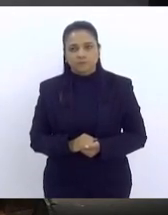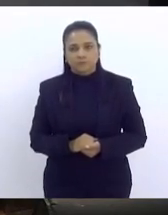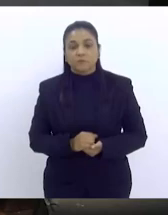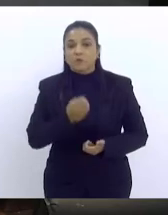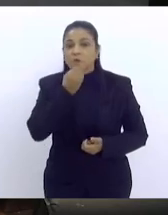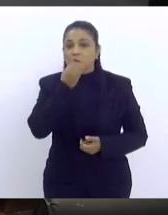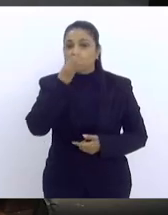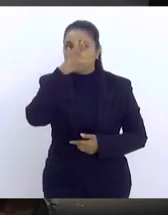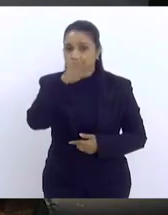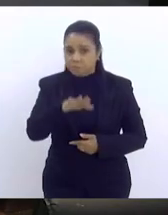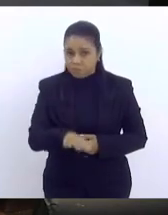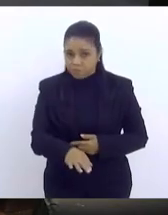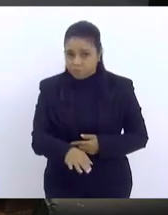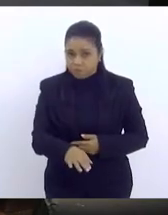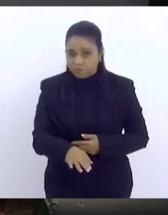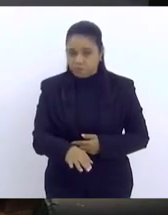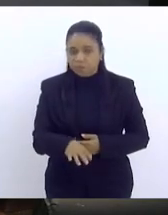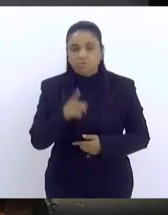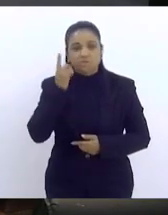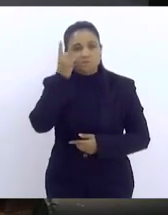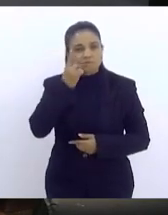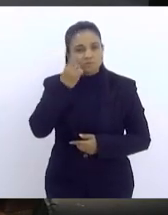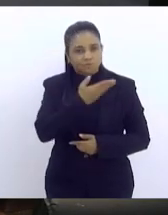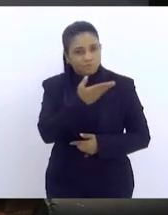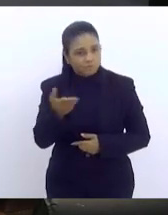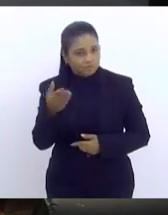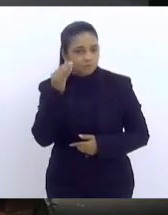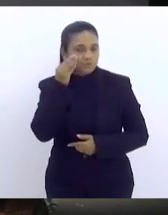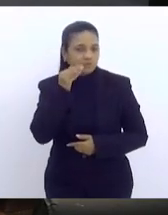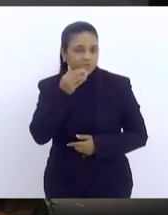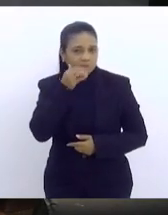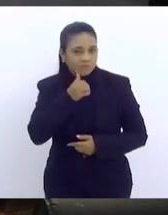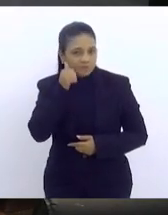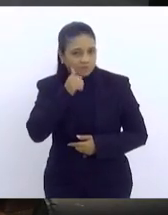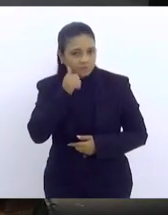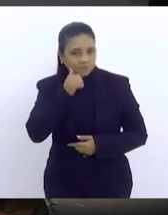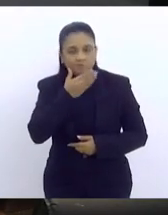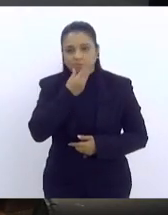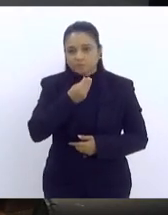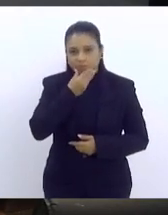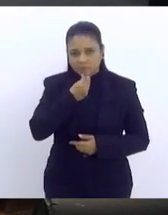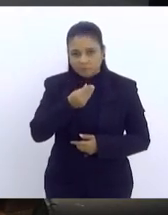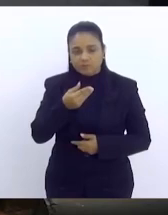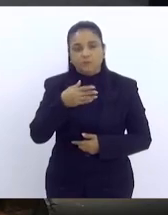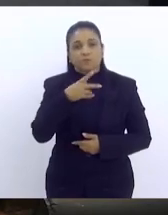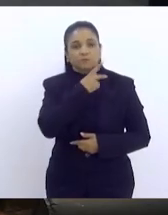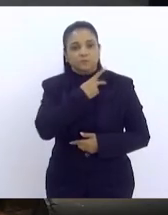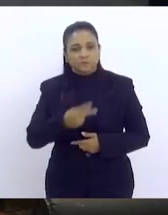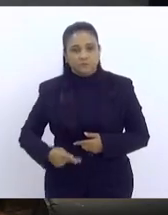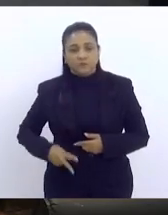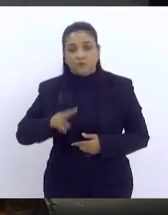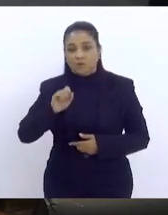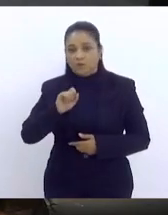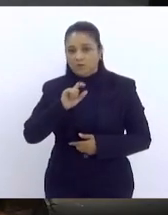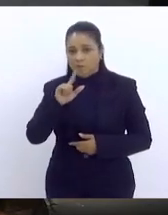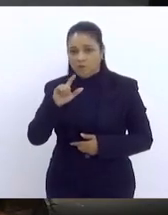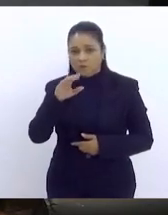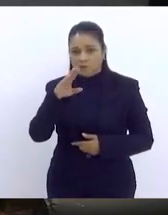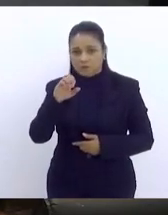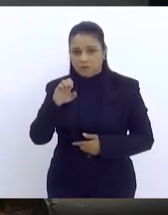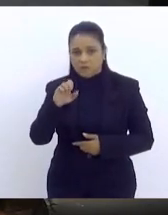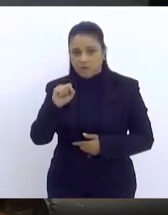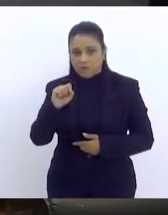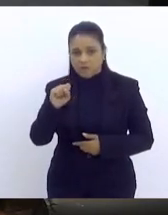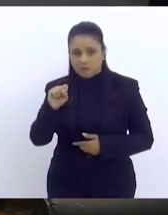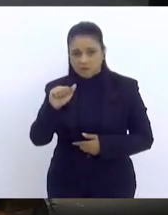Boa tarde deputados deputados aqui presentes Presidente Valdo Ceasa demais colegas